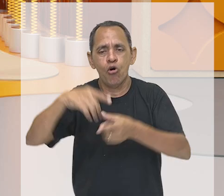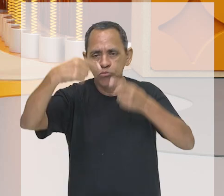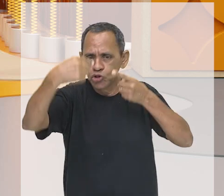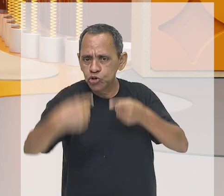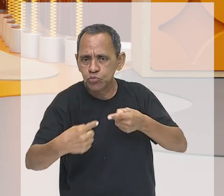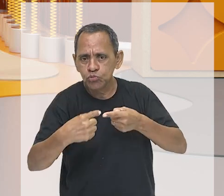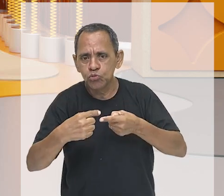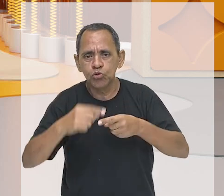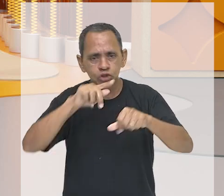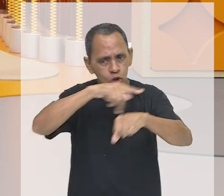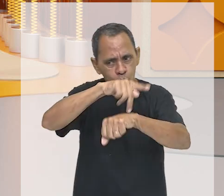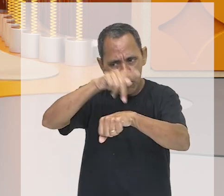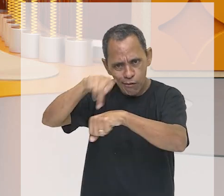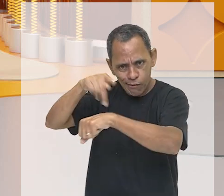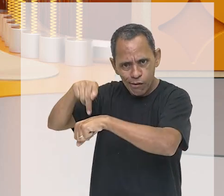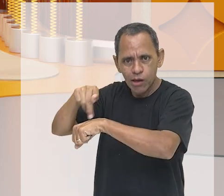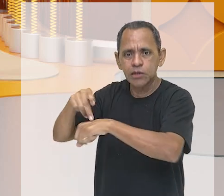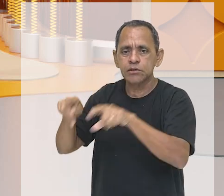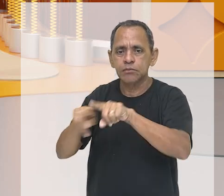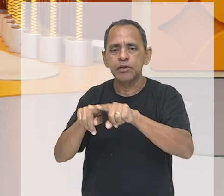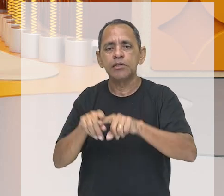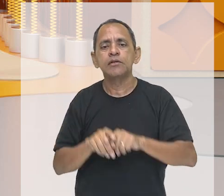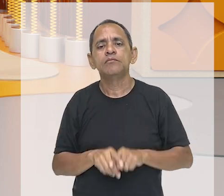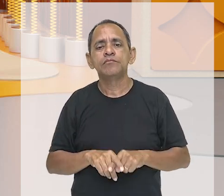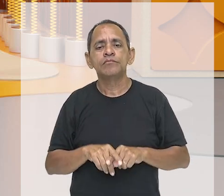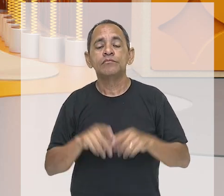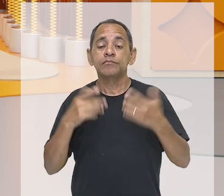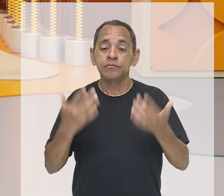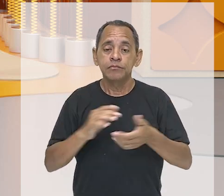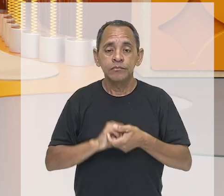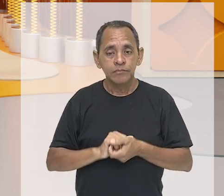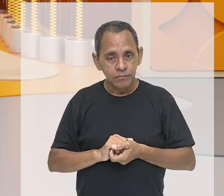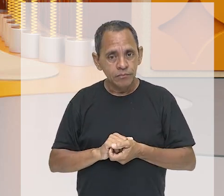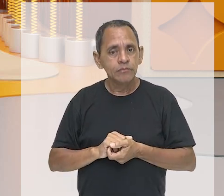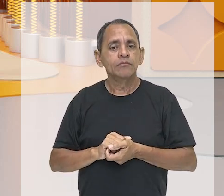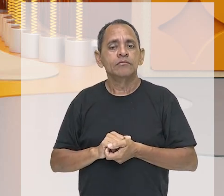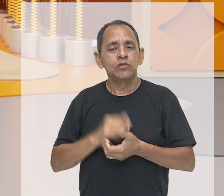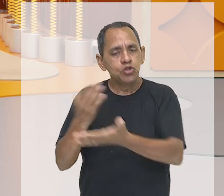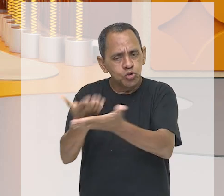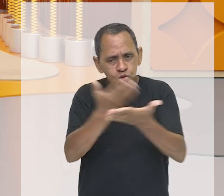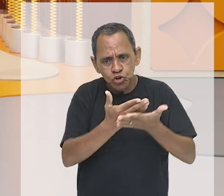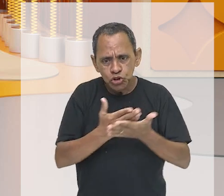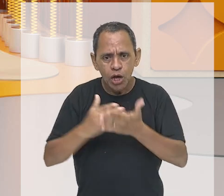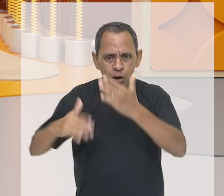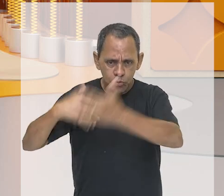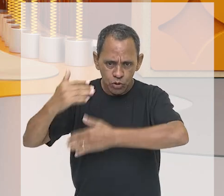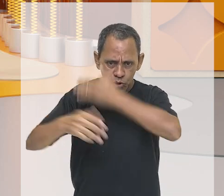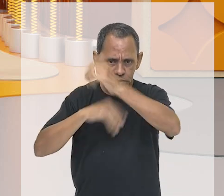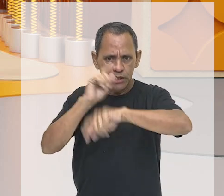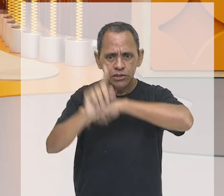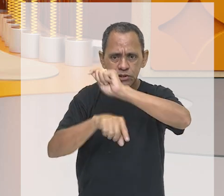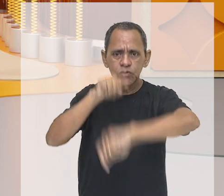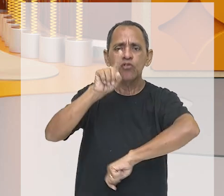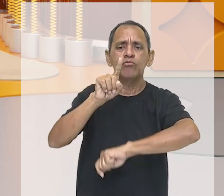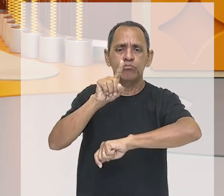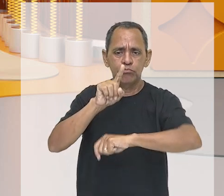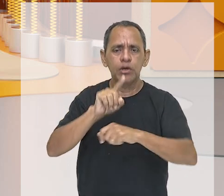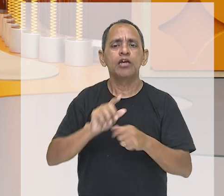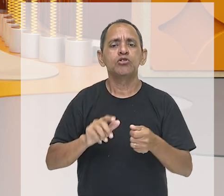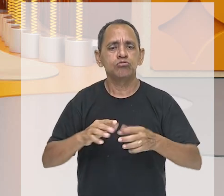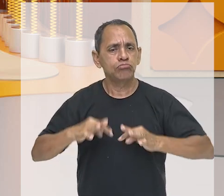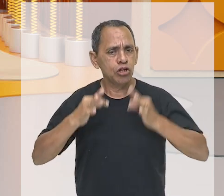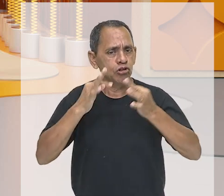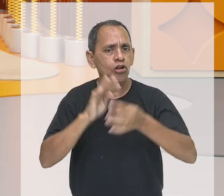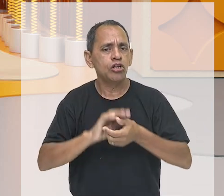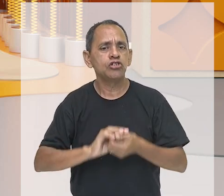também, gente, além de a gente estudar, né, esse processo aí de desenvolvimento tecnológico na Ásia e na Europa, também